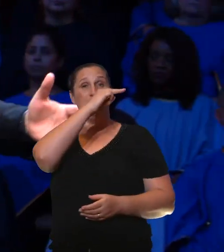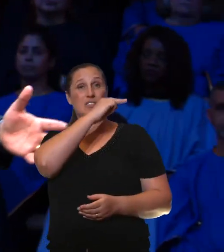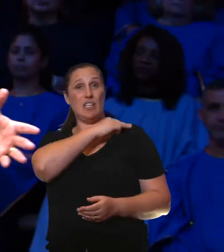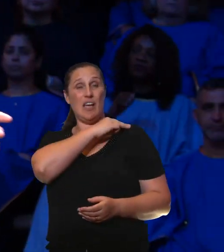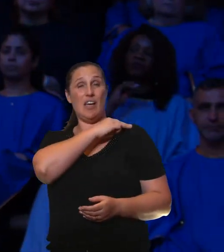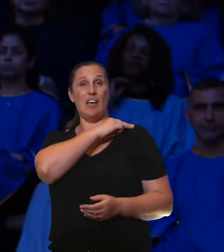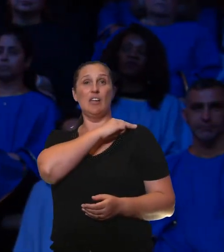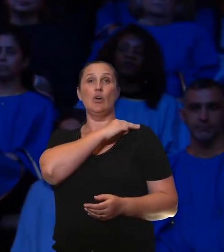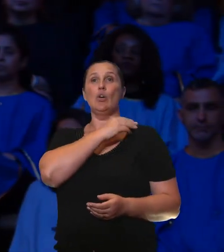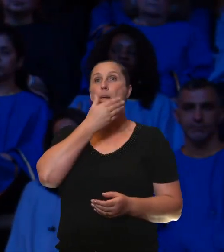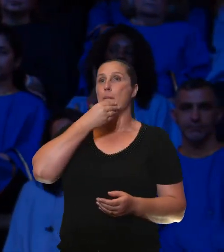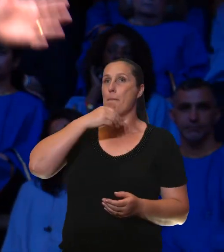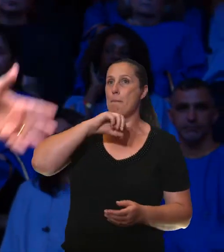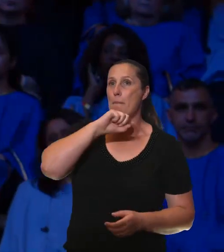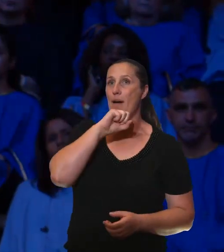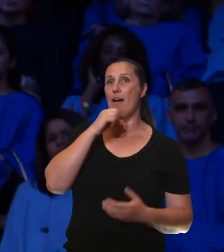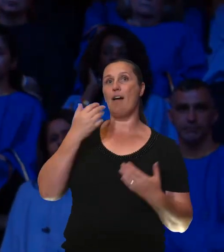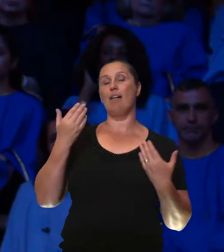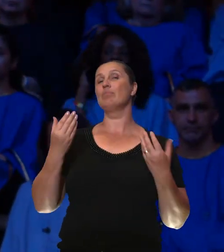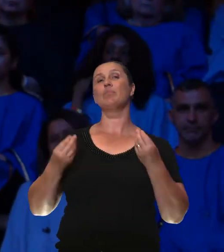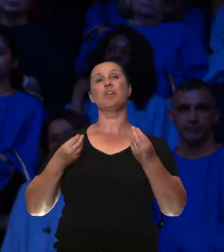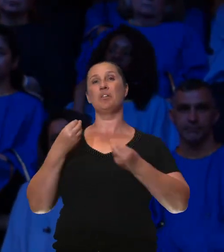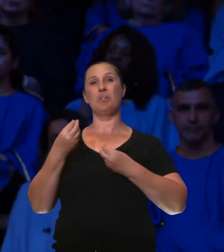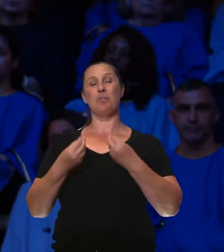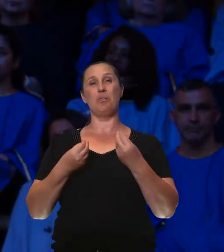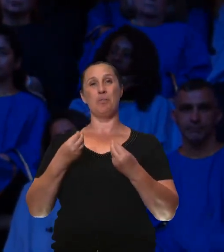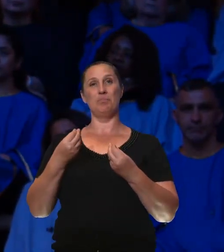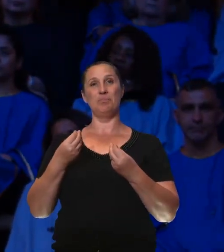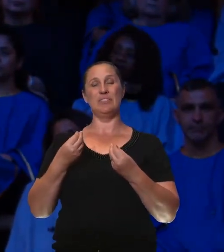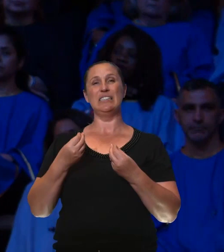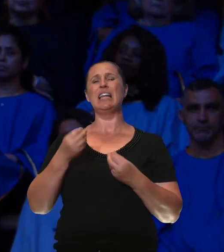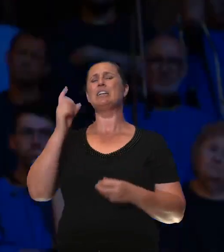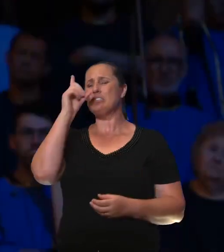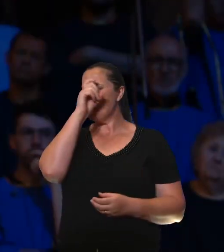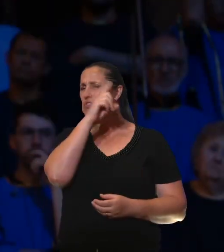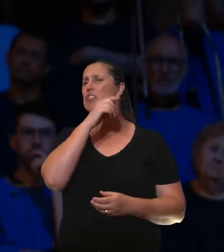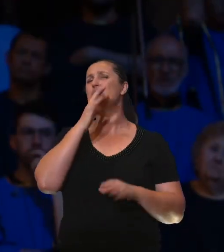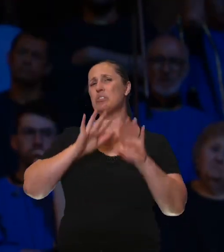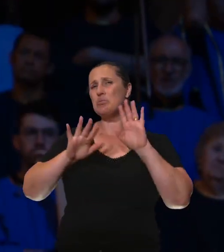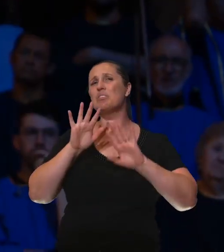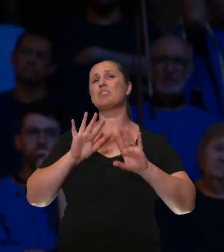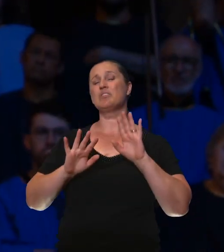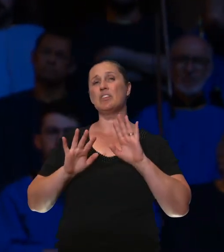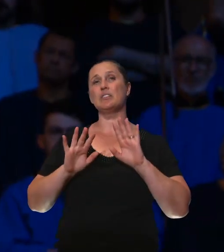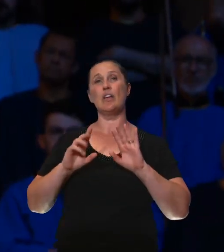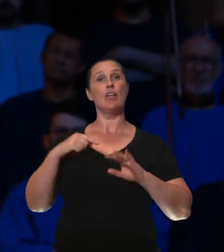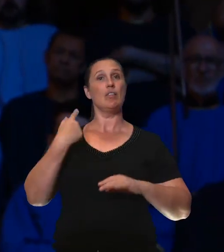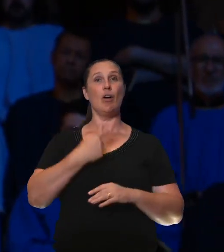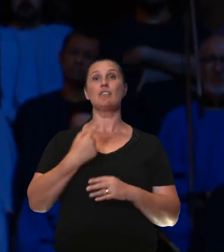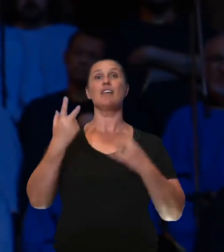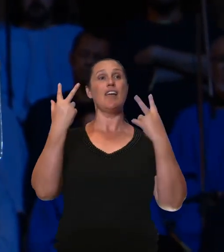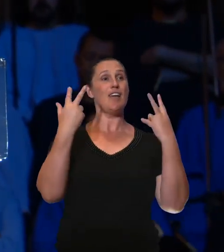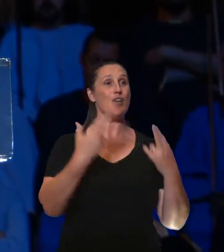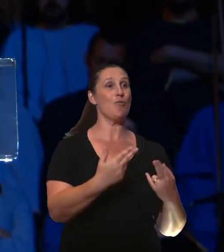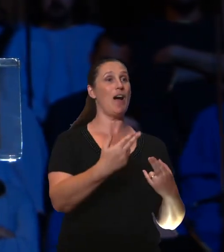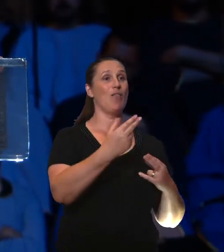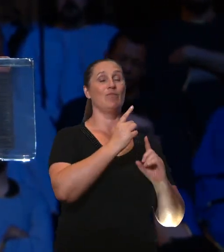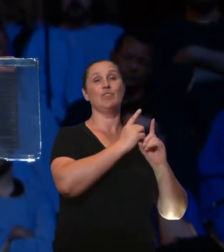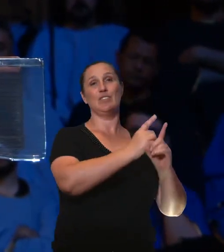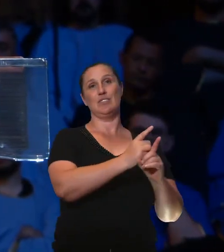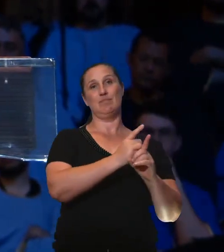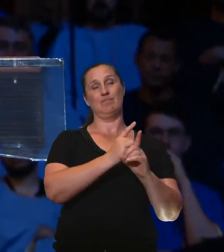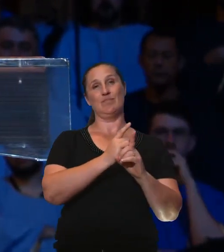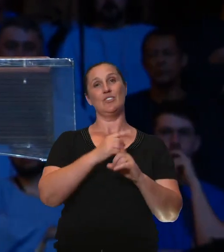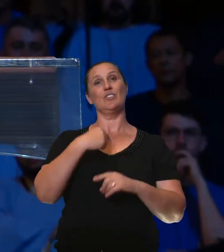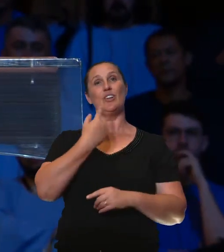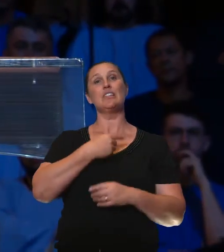na paternidade, seja no local de trabalho, está escasso, está difícil, está ruim, parece que está ficando tarde, temos a